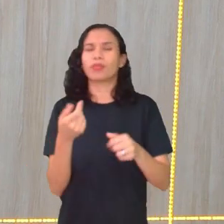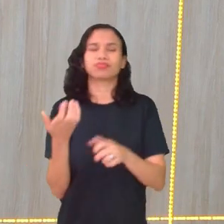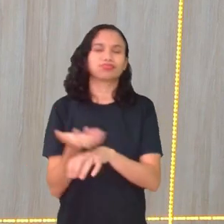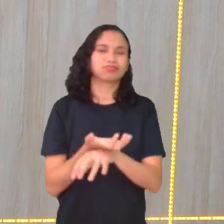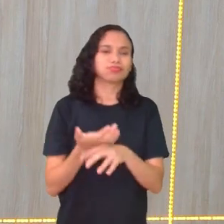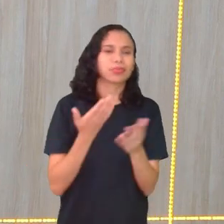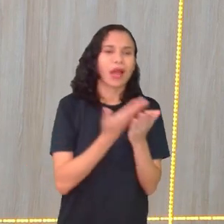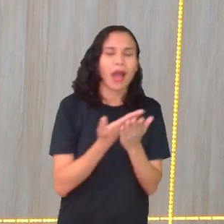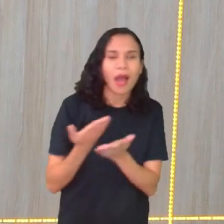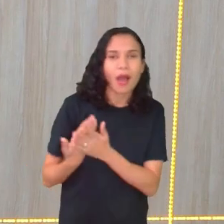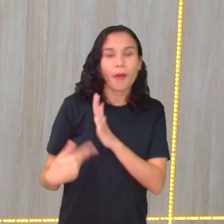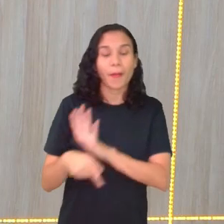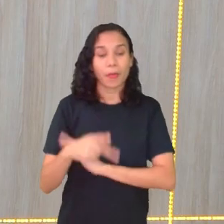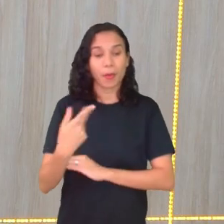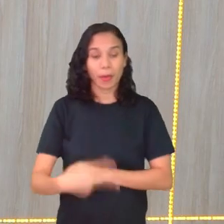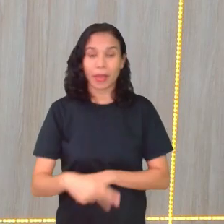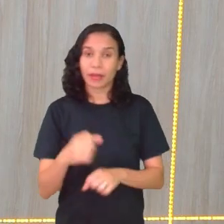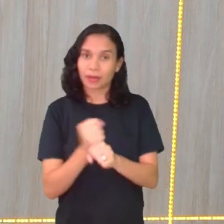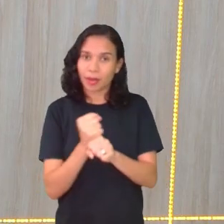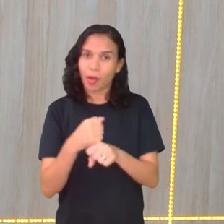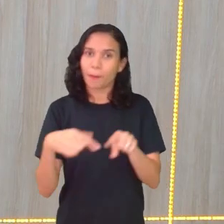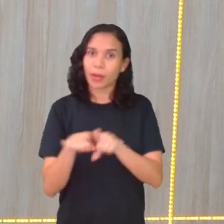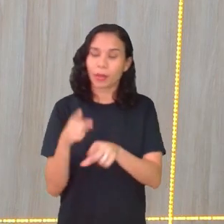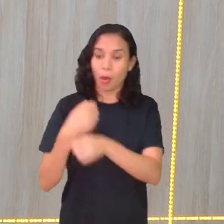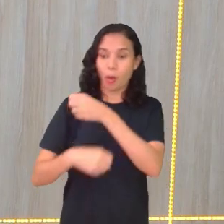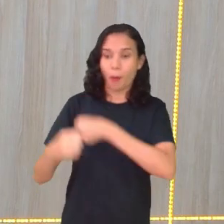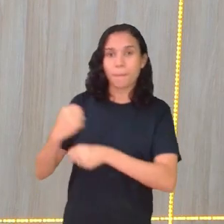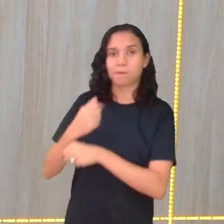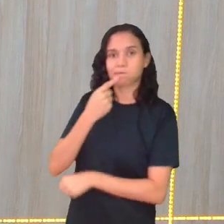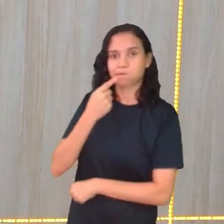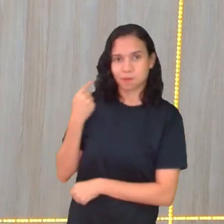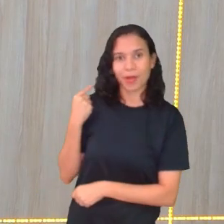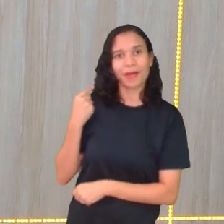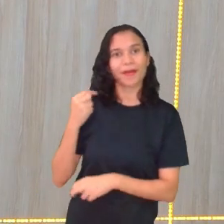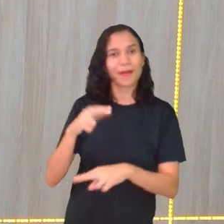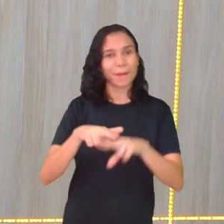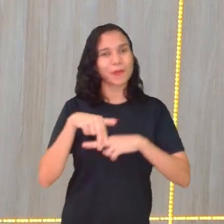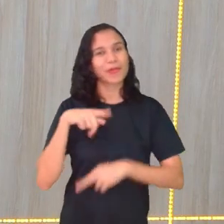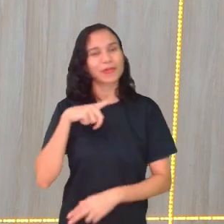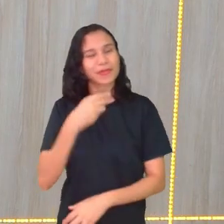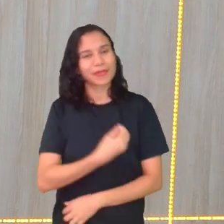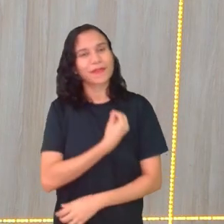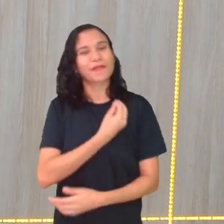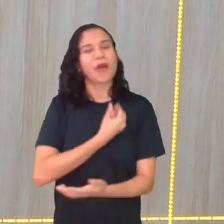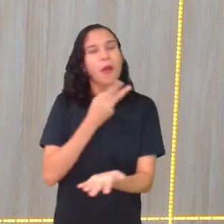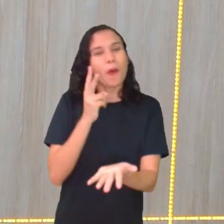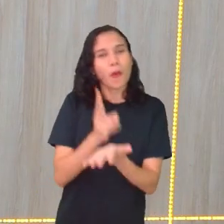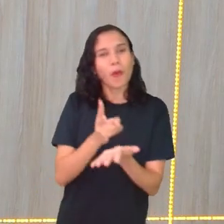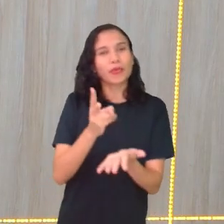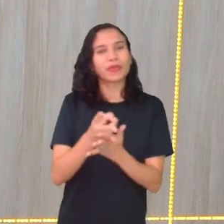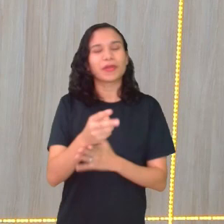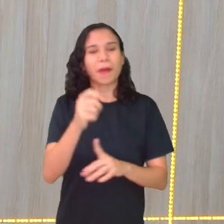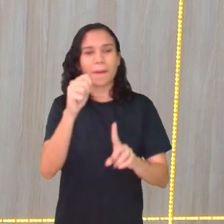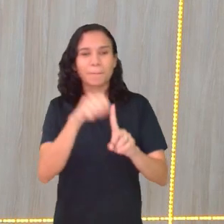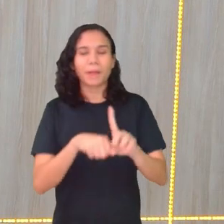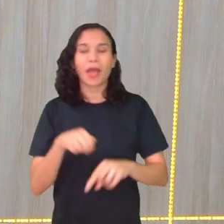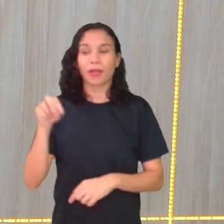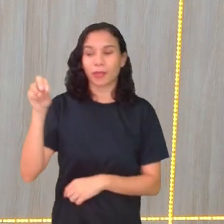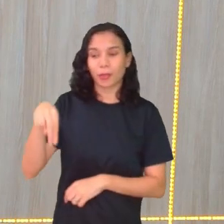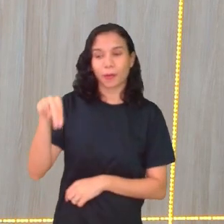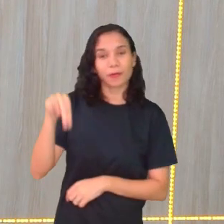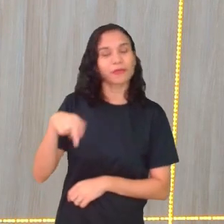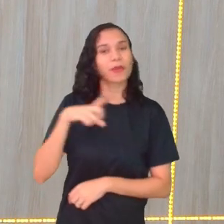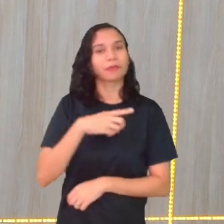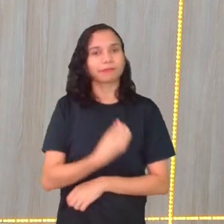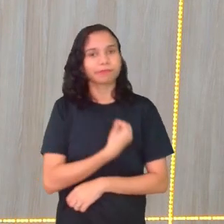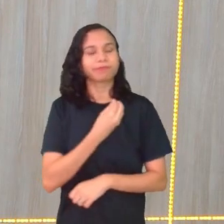História que a gente fez, não só ao longo desse ano, mas também do ano passado. Então, estamos continuando. Nesse nosso mês de novembro, a gente vem trabalhando